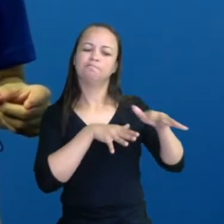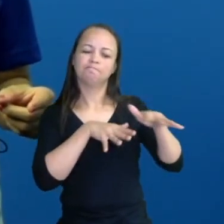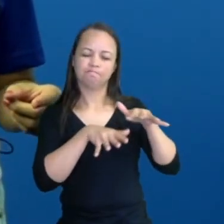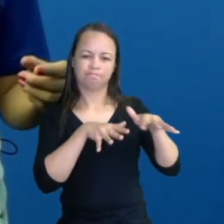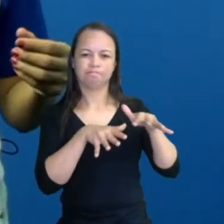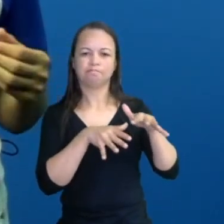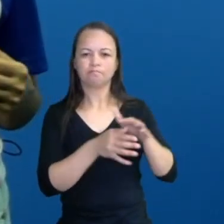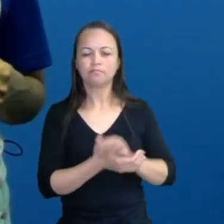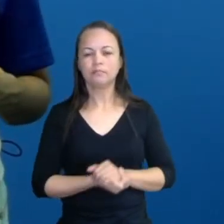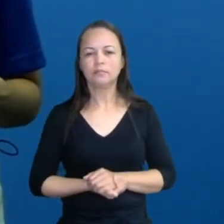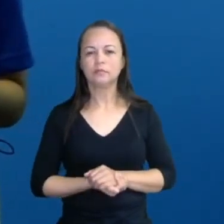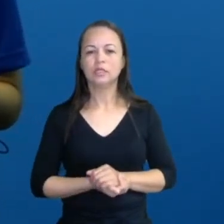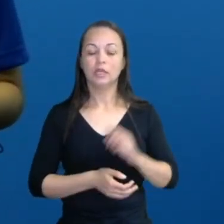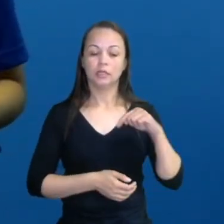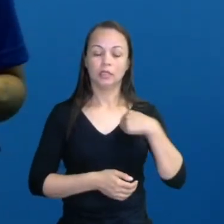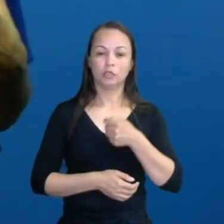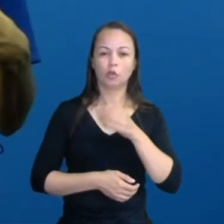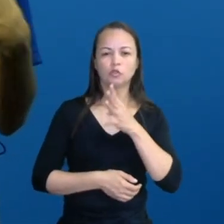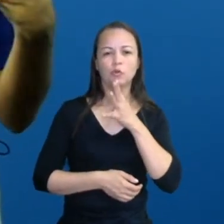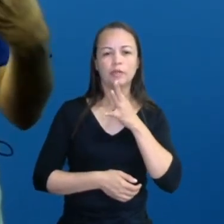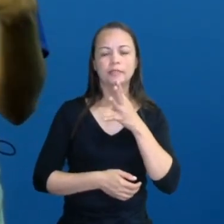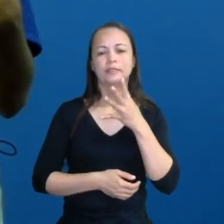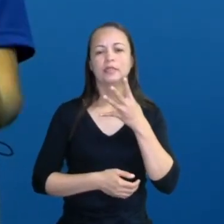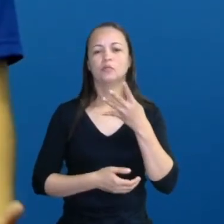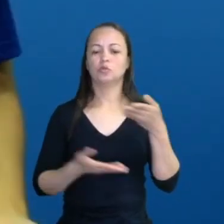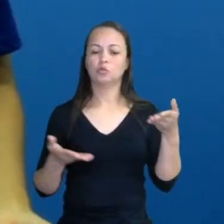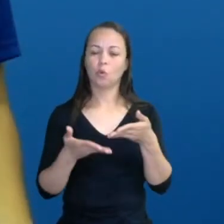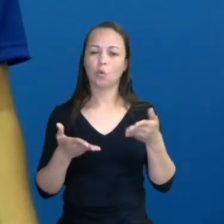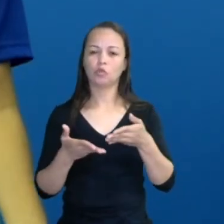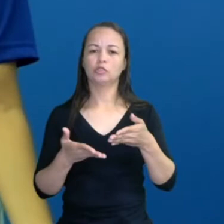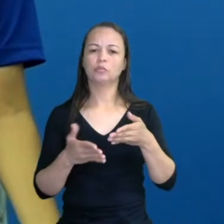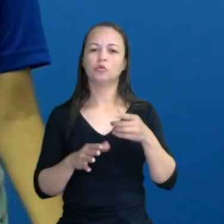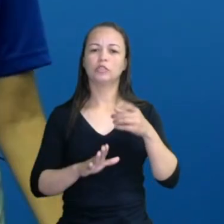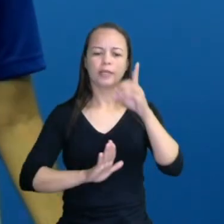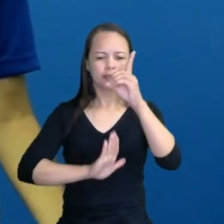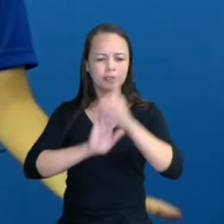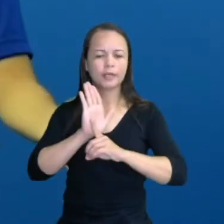movimento que nós conhecemos hoje por busca de direitos de